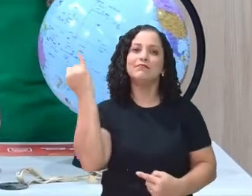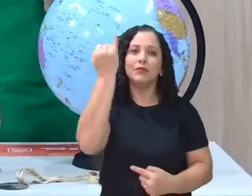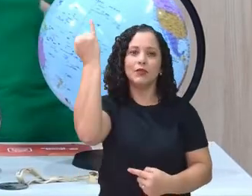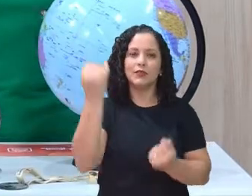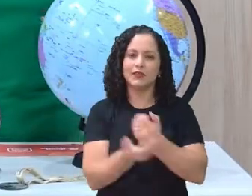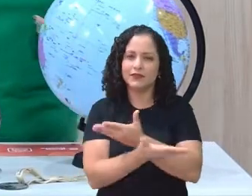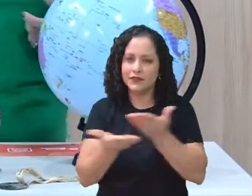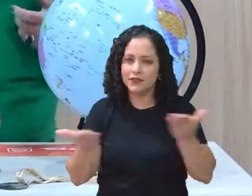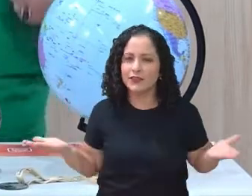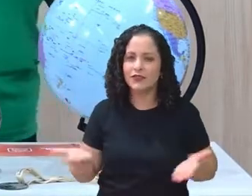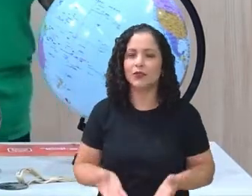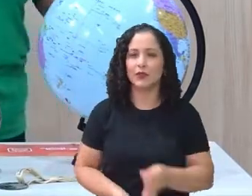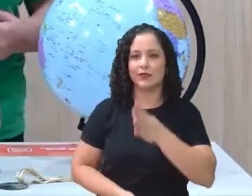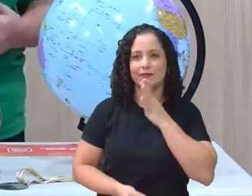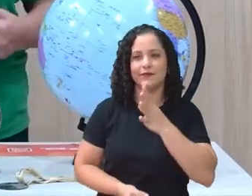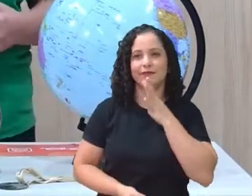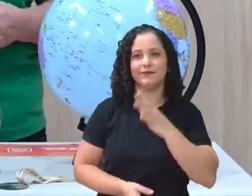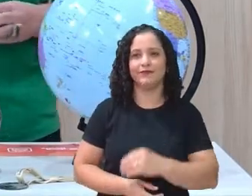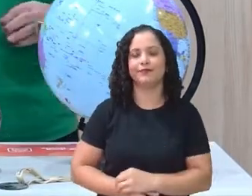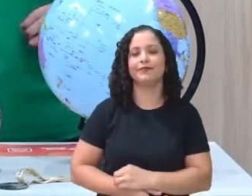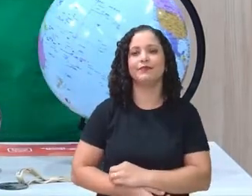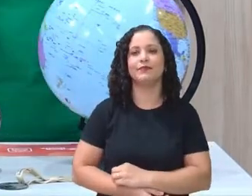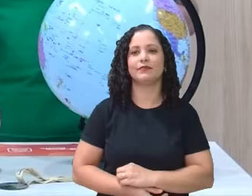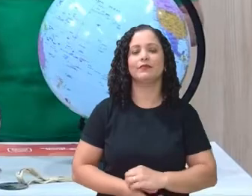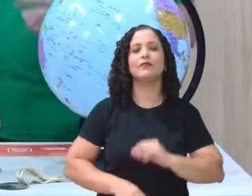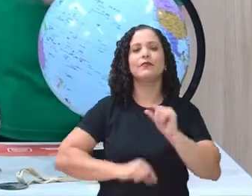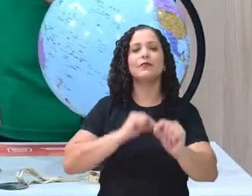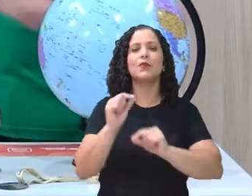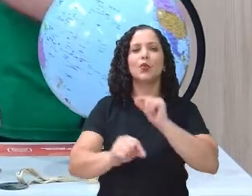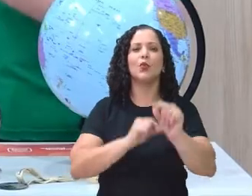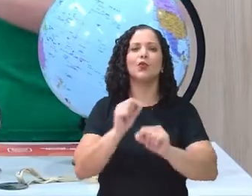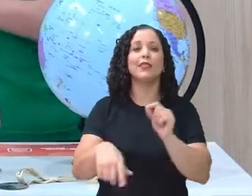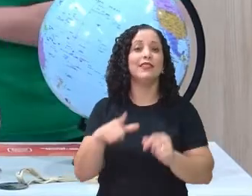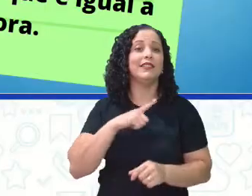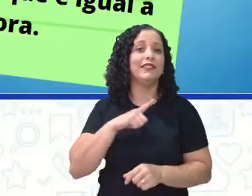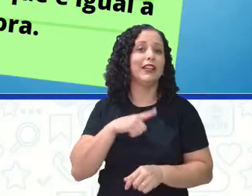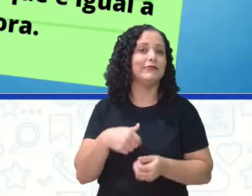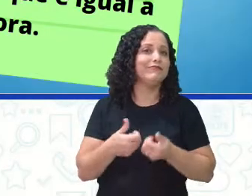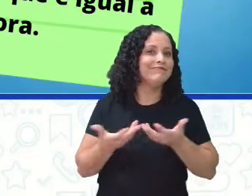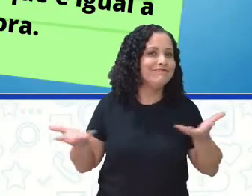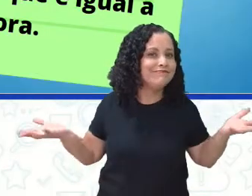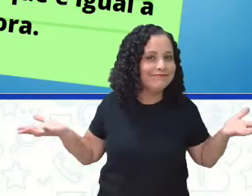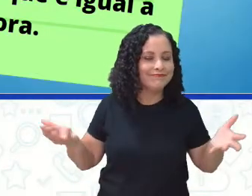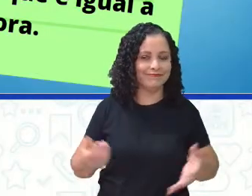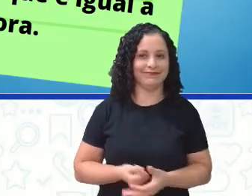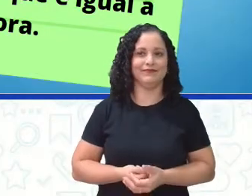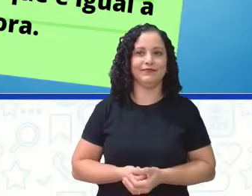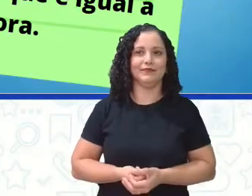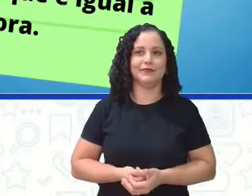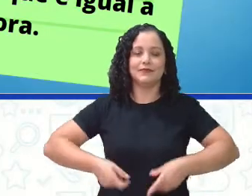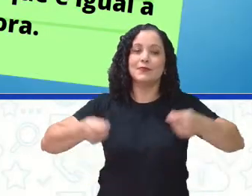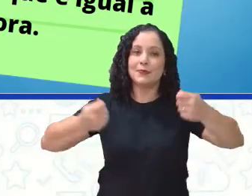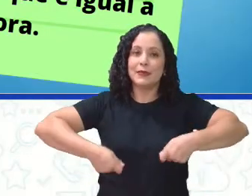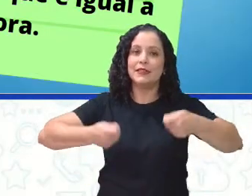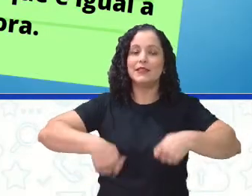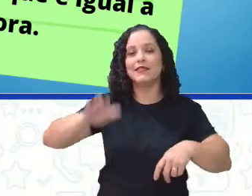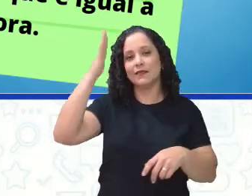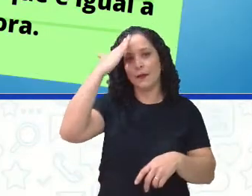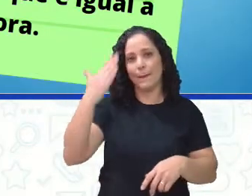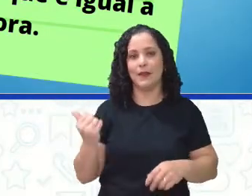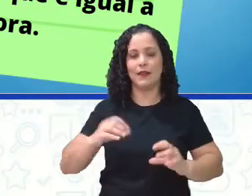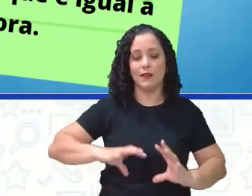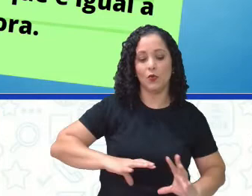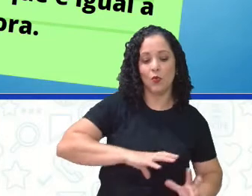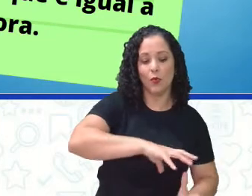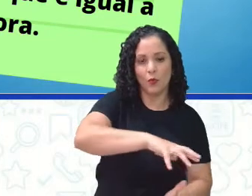Muito significativo. E o que é que nós temos mais? Vamos lá. É preciso a gente saber que a Terra,